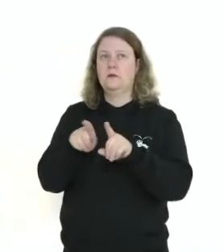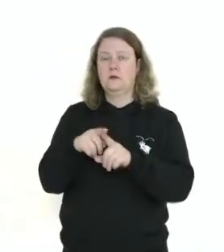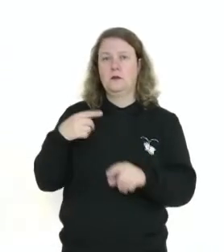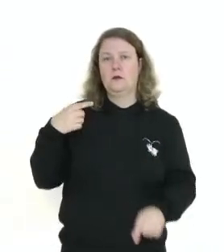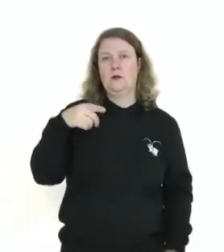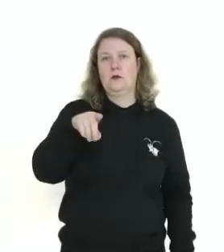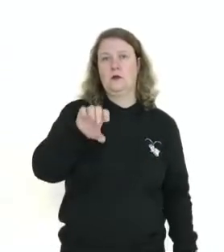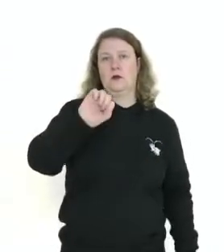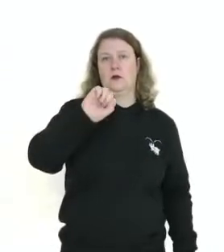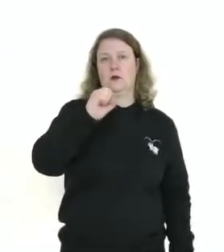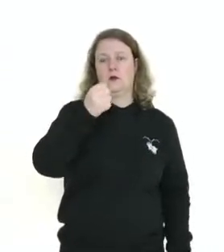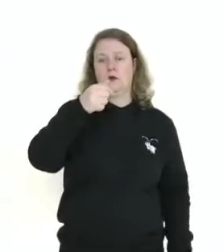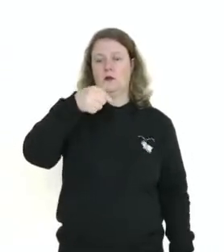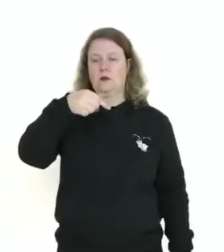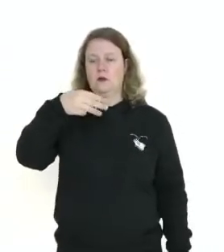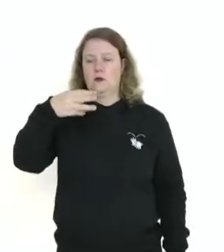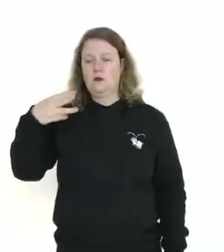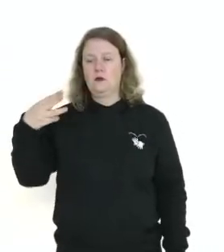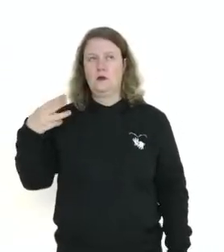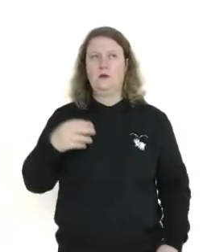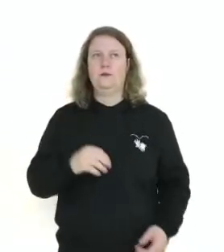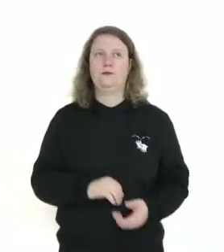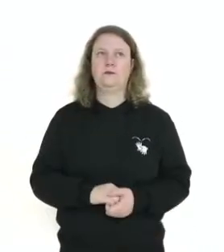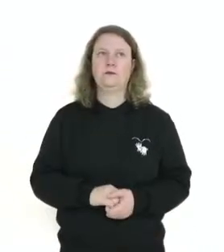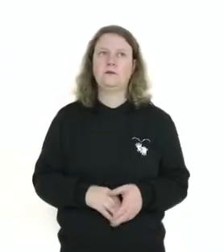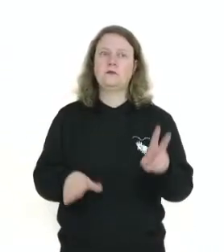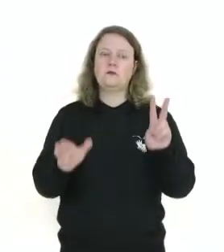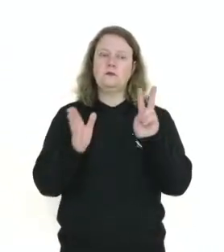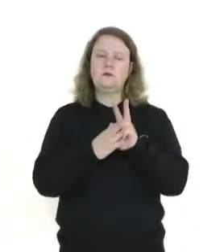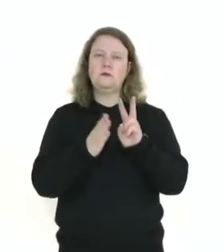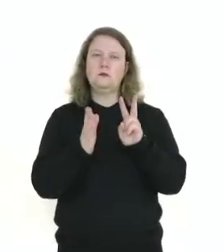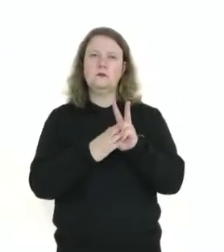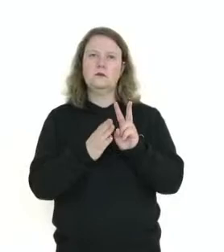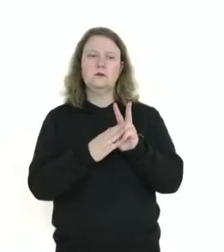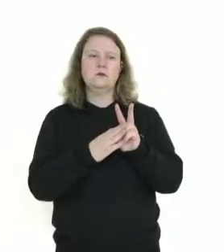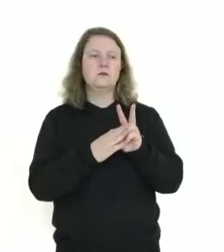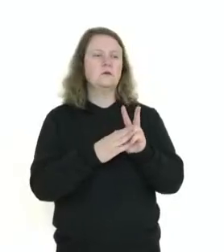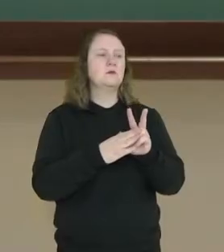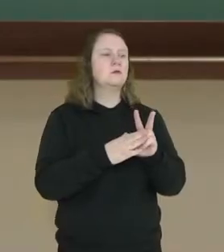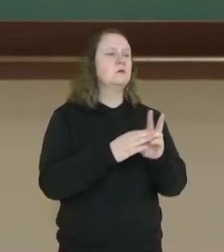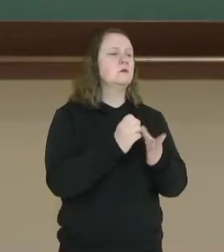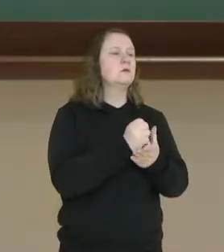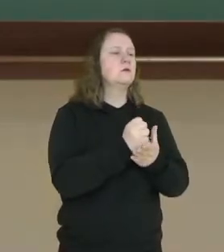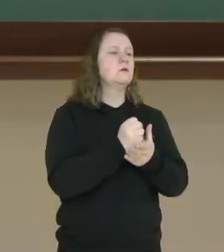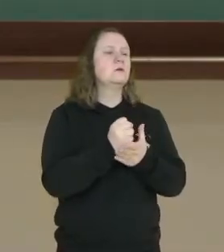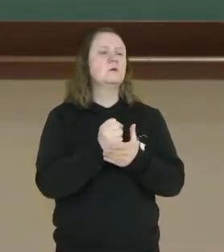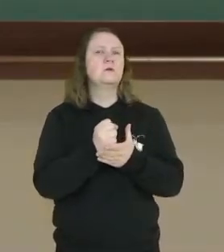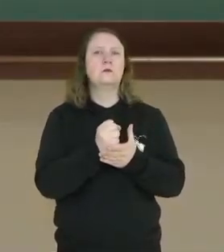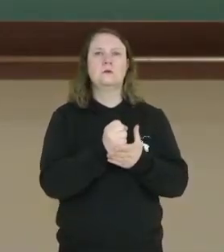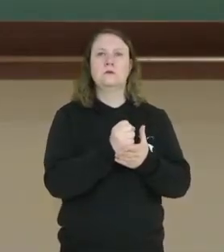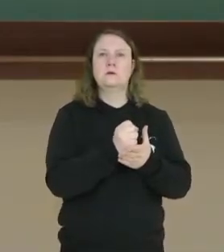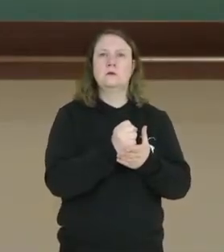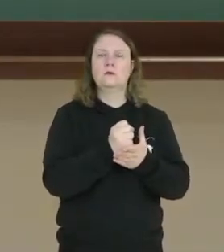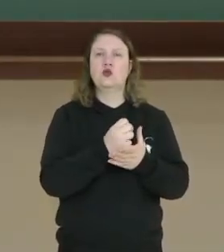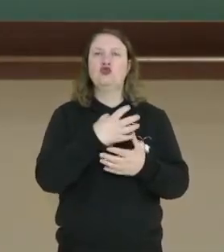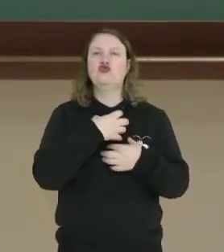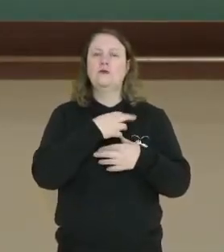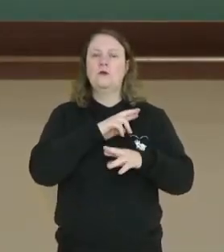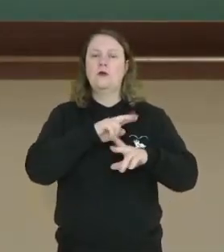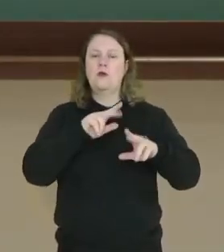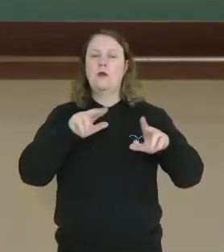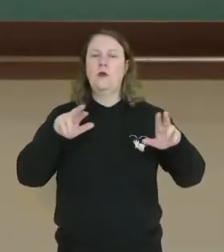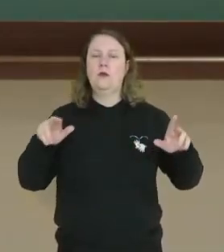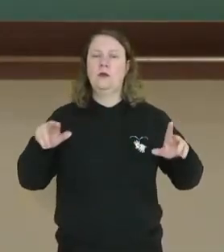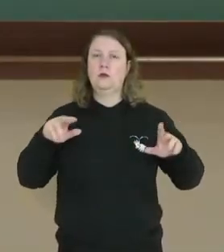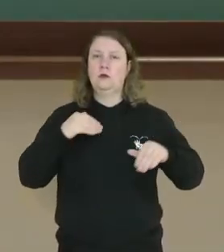1873. Os indígenas eles foram dominados pelos brancos de várias maneiras. Isso a gente está falando de todo